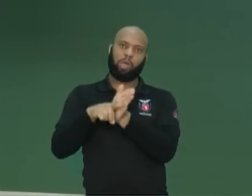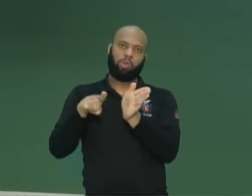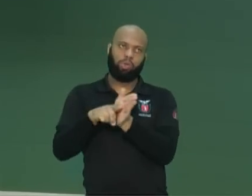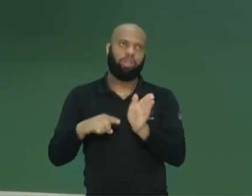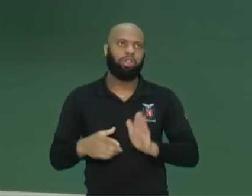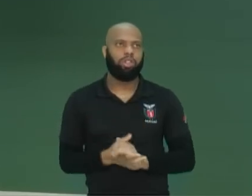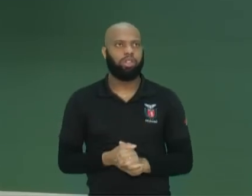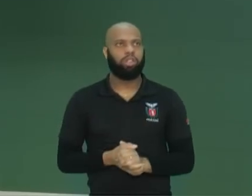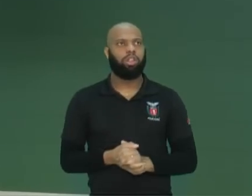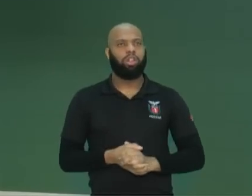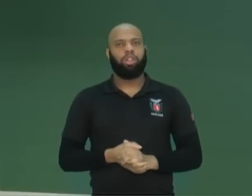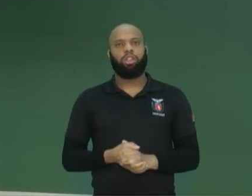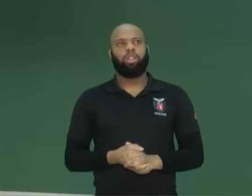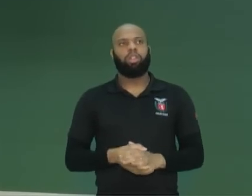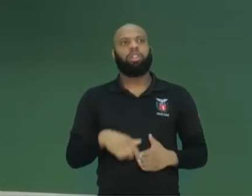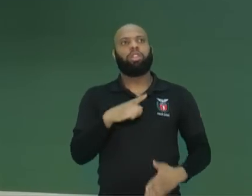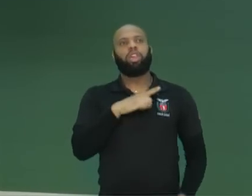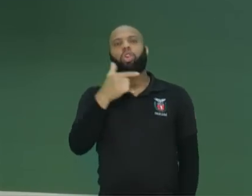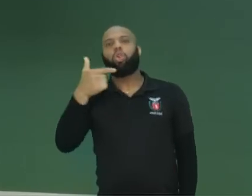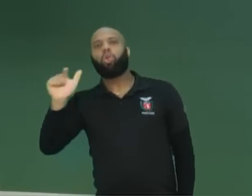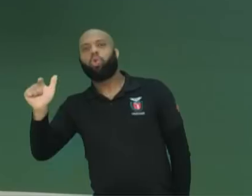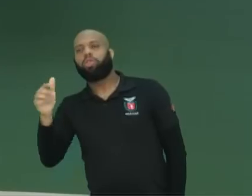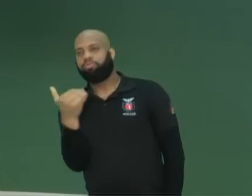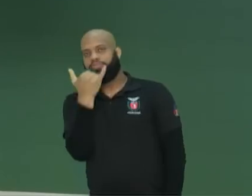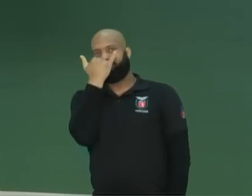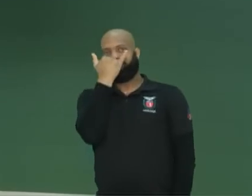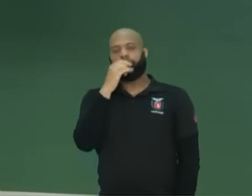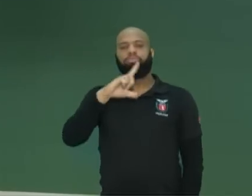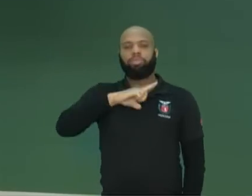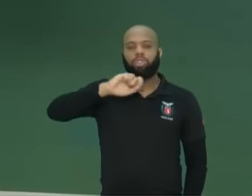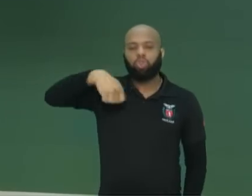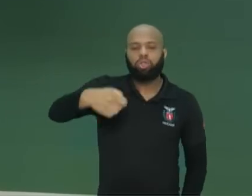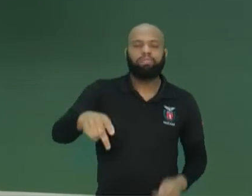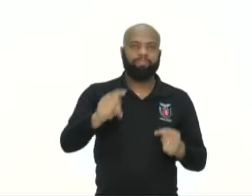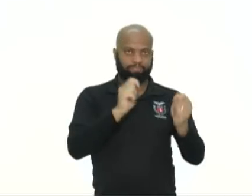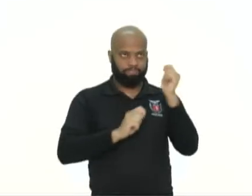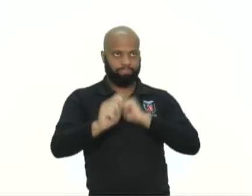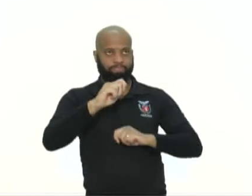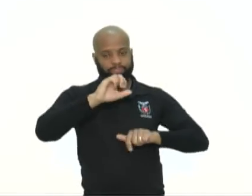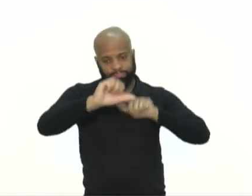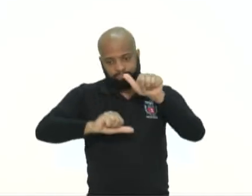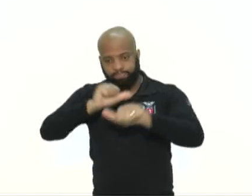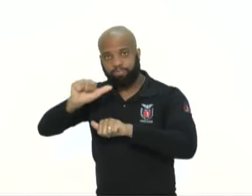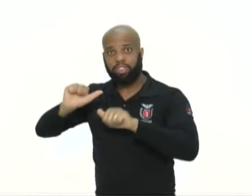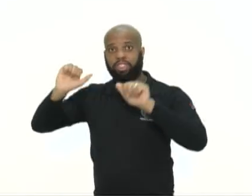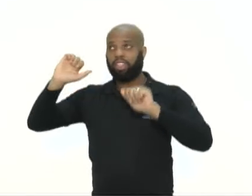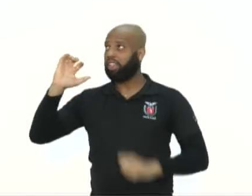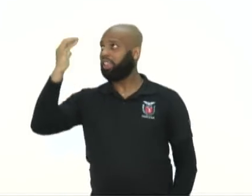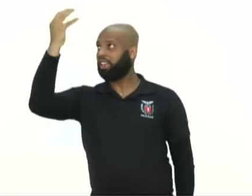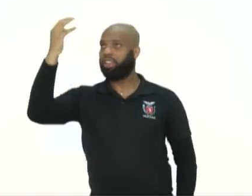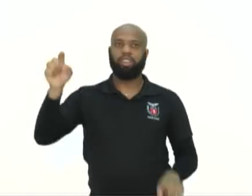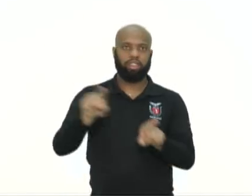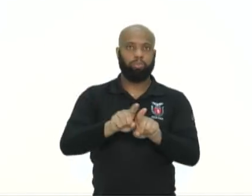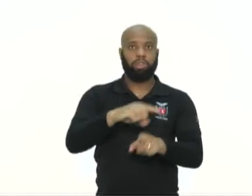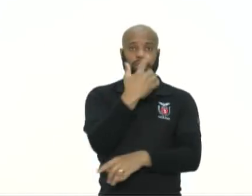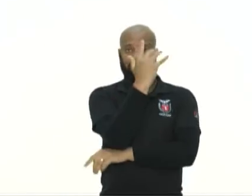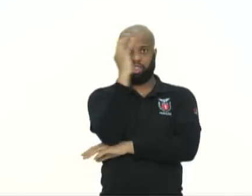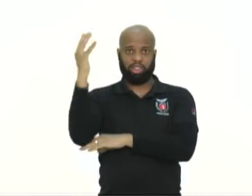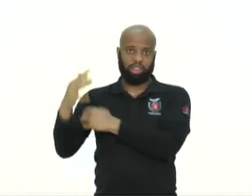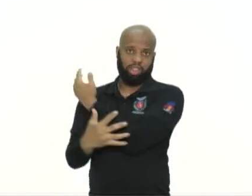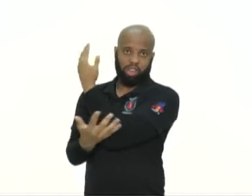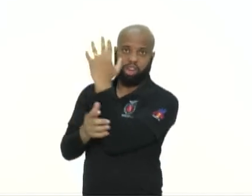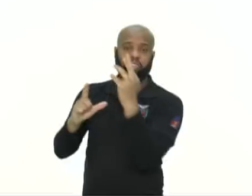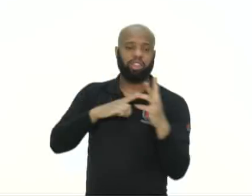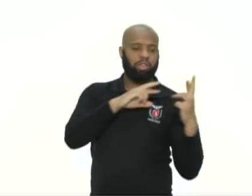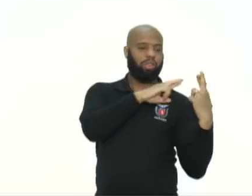né? E aí, outros impactos ali a partir das atividades econômicas, modificação do clima. As árvores são responsáveis